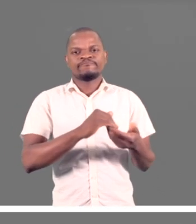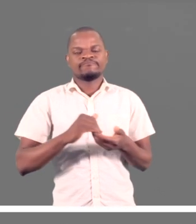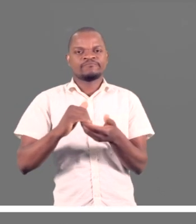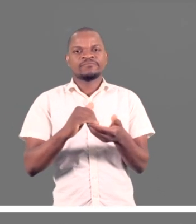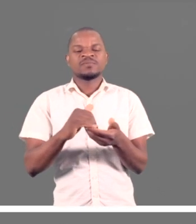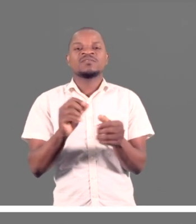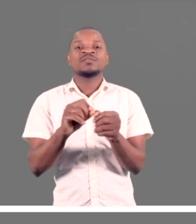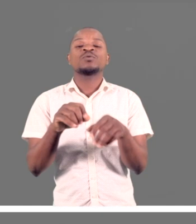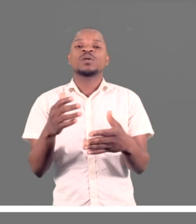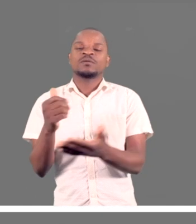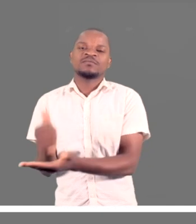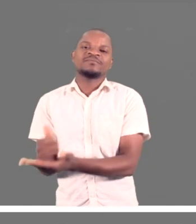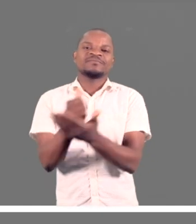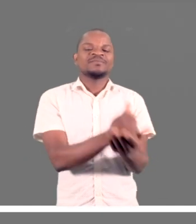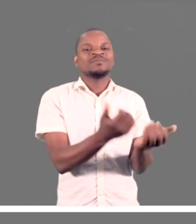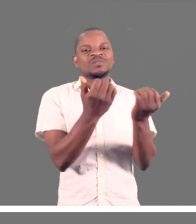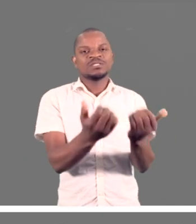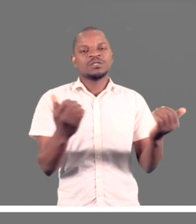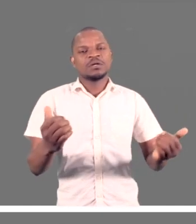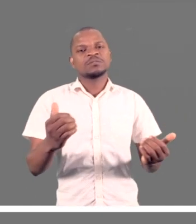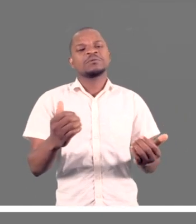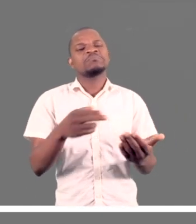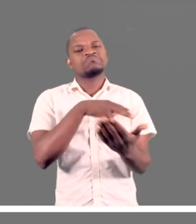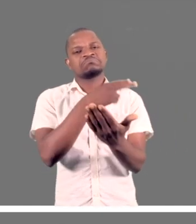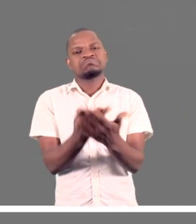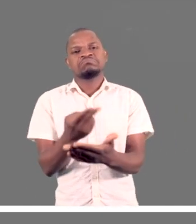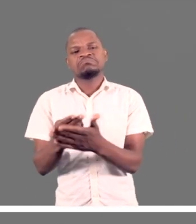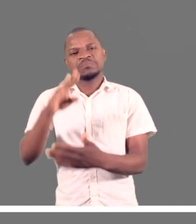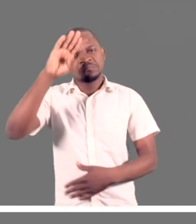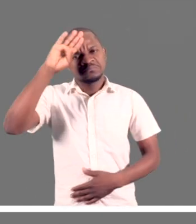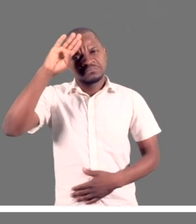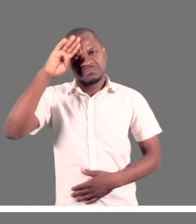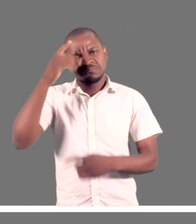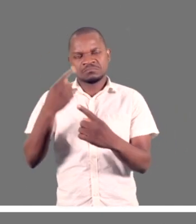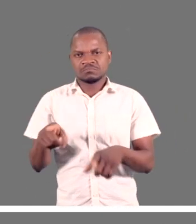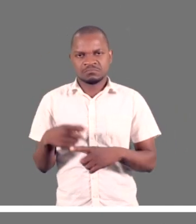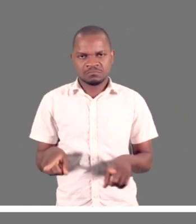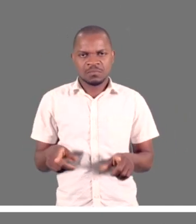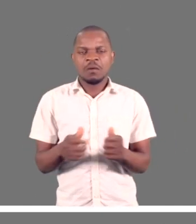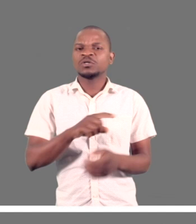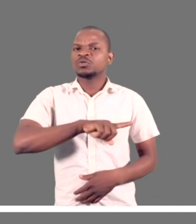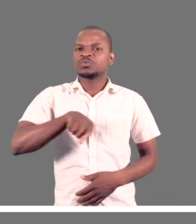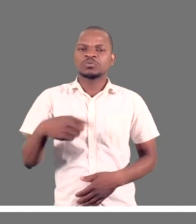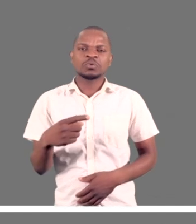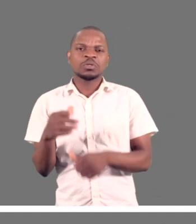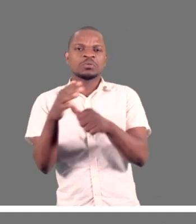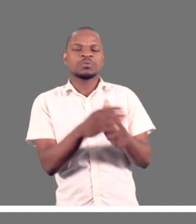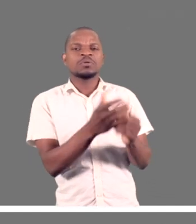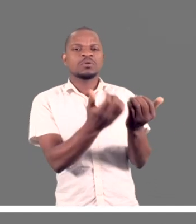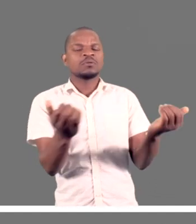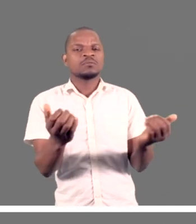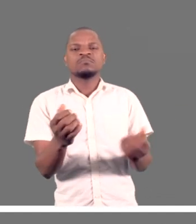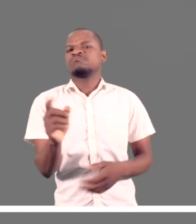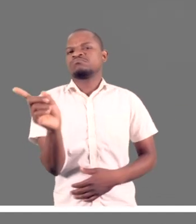para poder nos ajudar as crianças internadas que padecem de várias doenças, sem nenhuma exclusão,